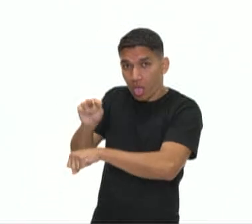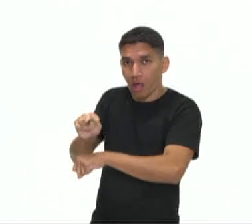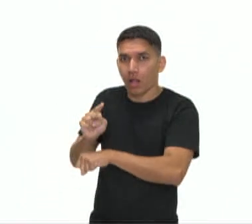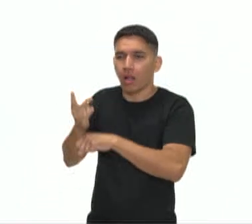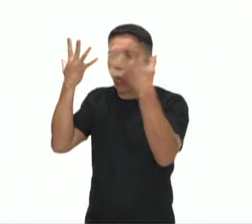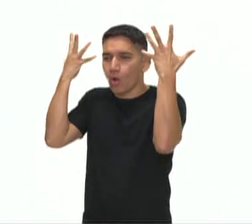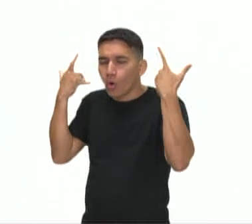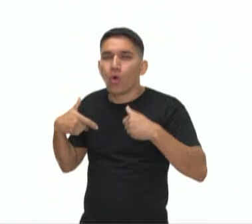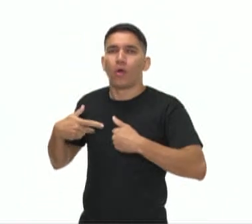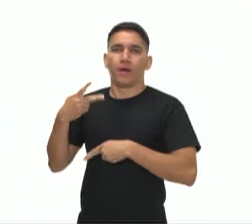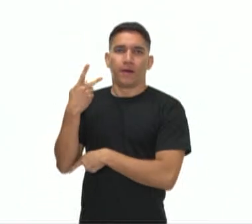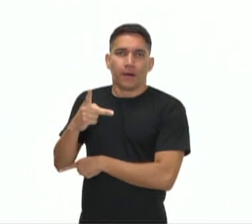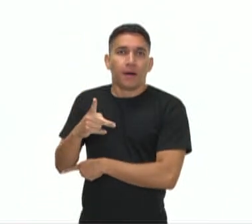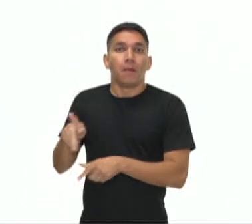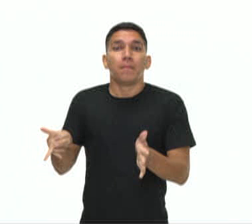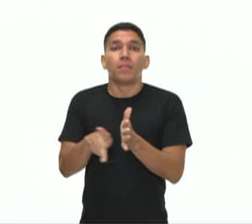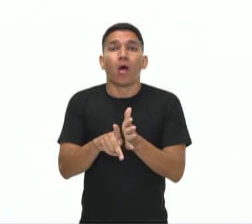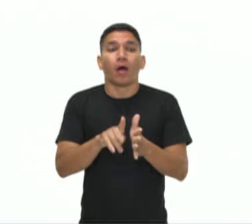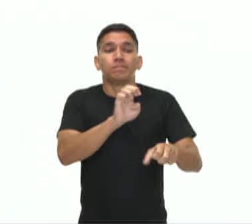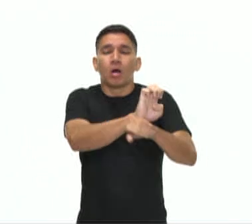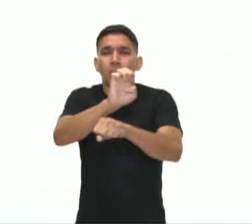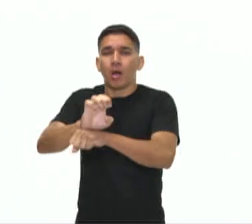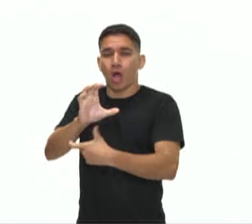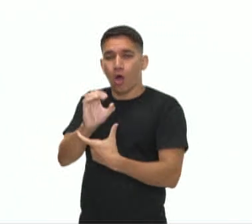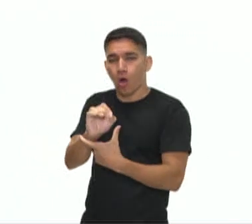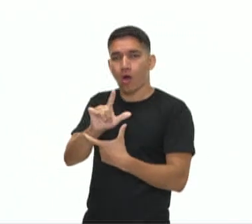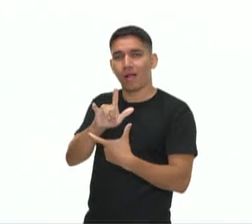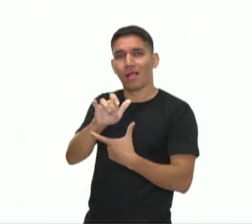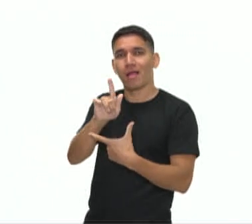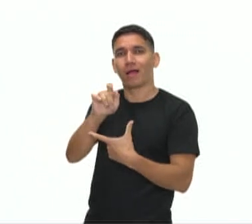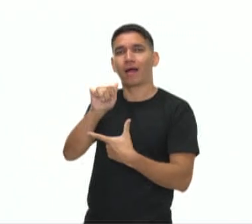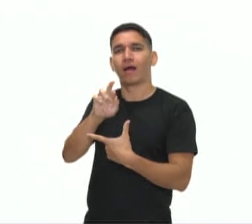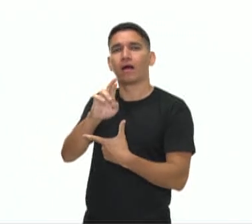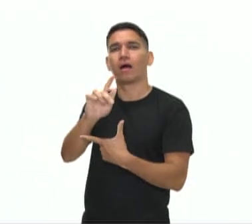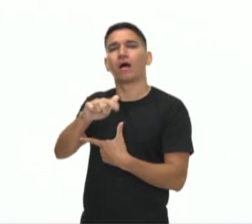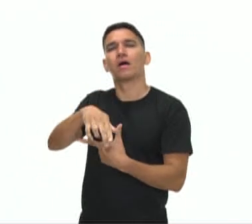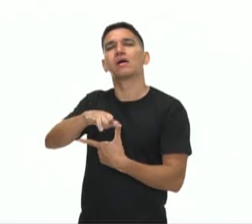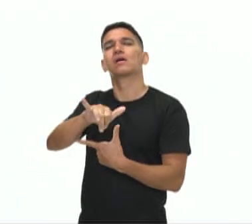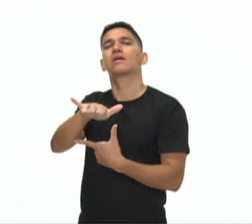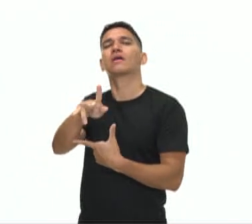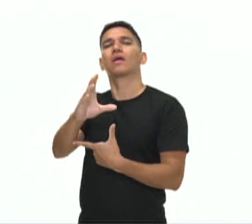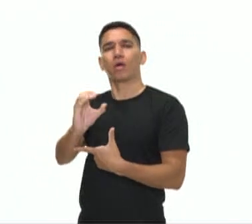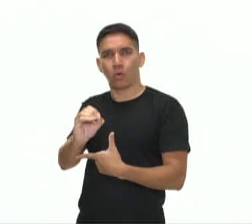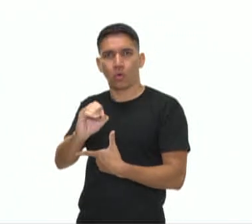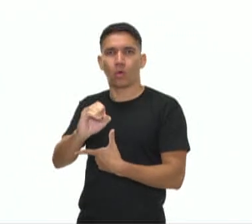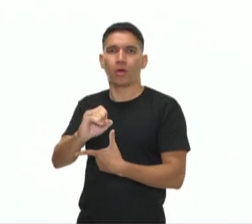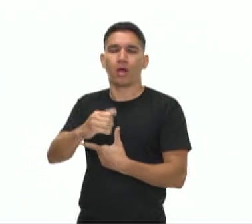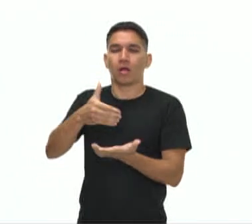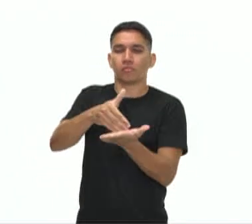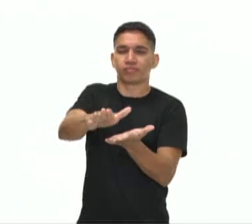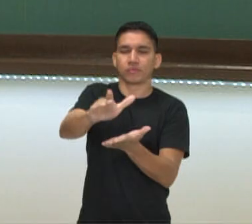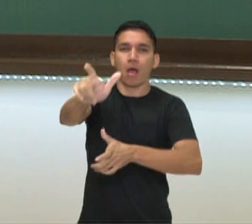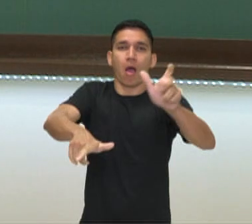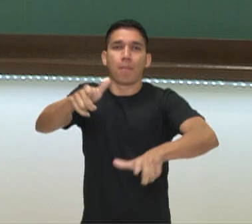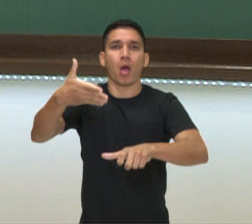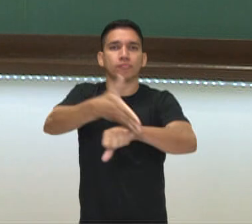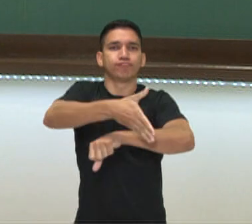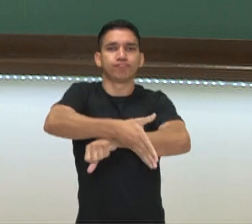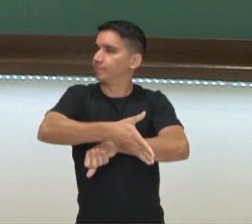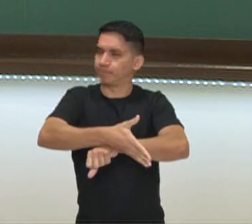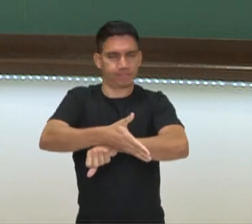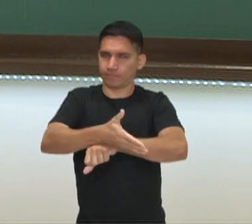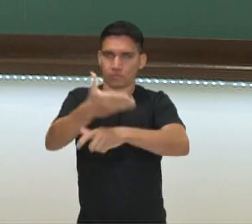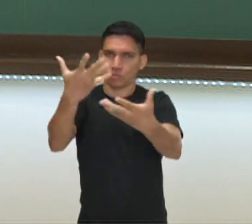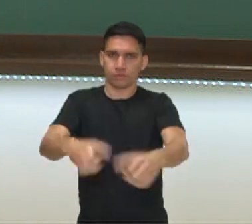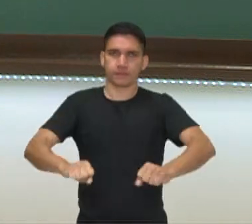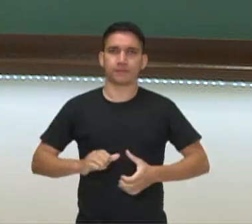Estado oligárquico que excluía a participação popular. Essas são características muito importantes